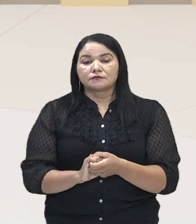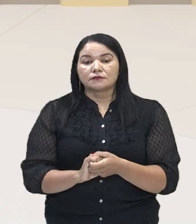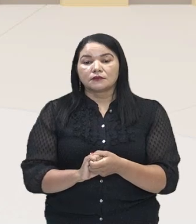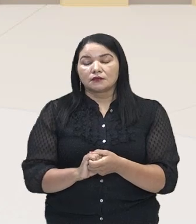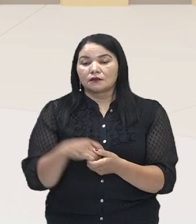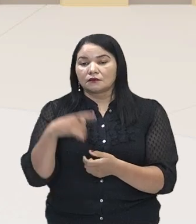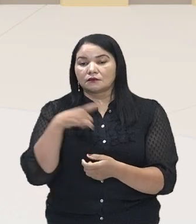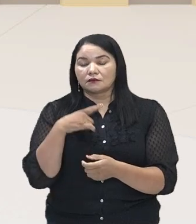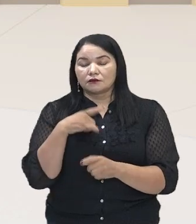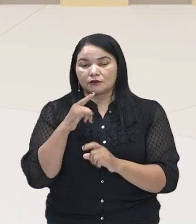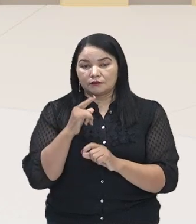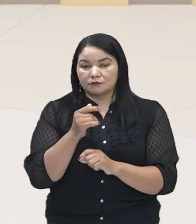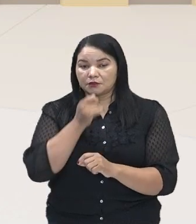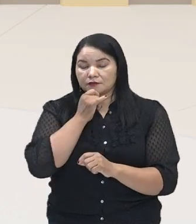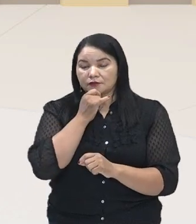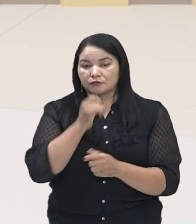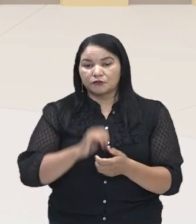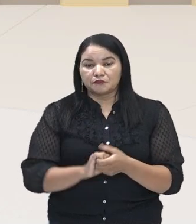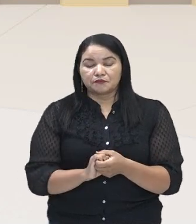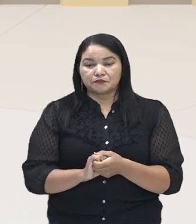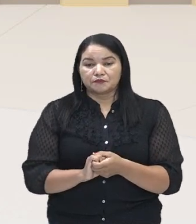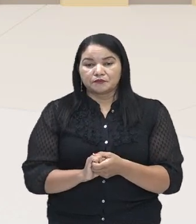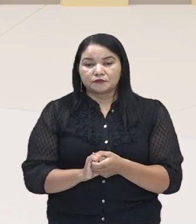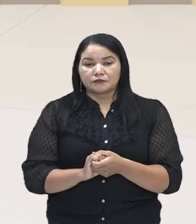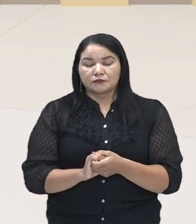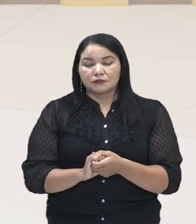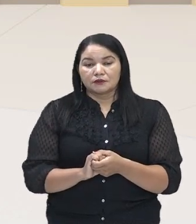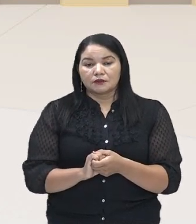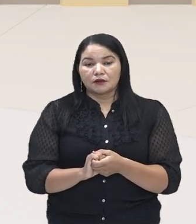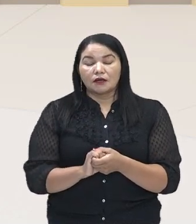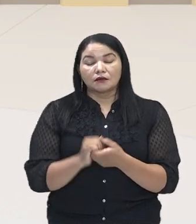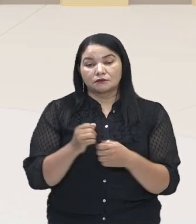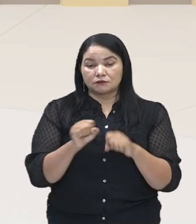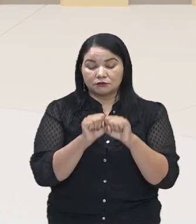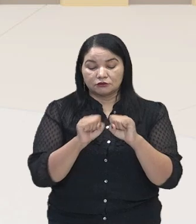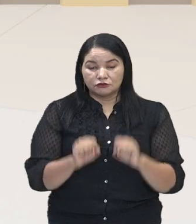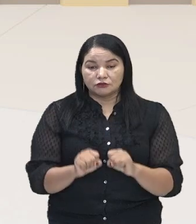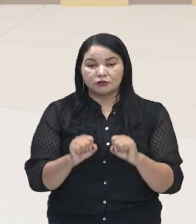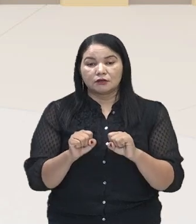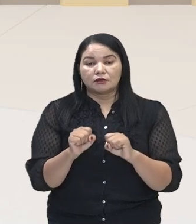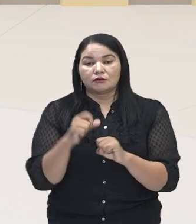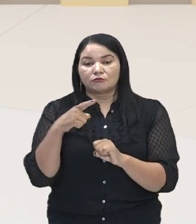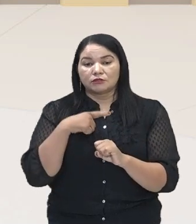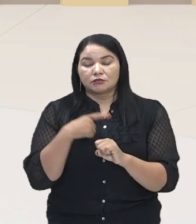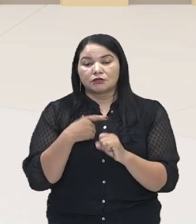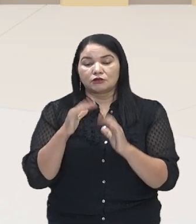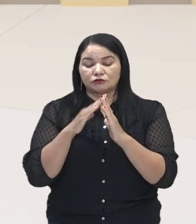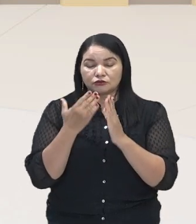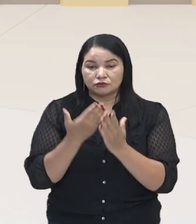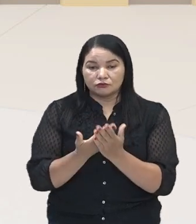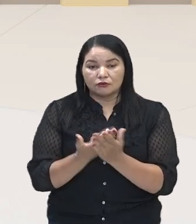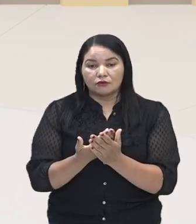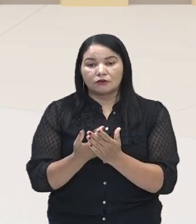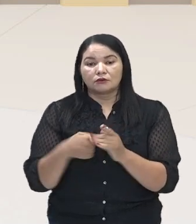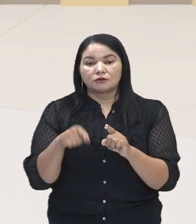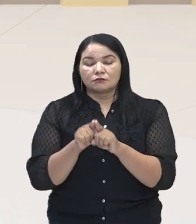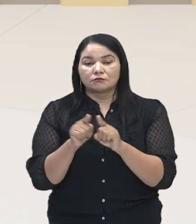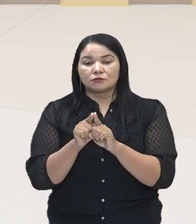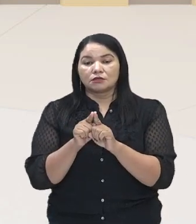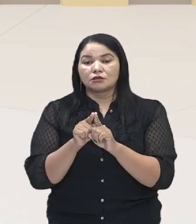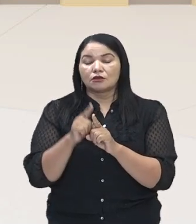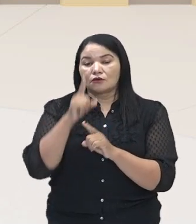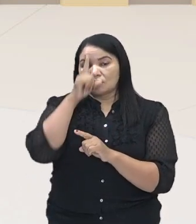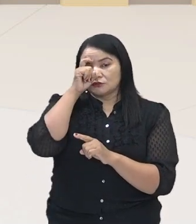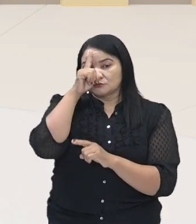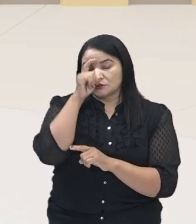temos situações em que sistemas, tanto de escolas, quanto de hospitais, quanto